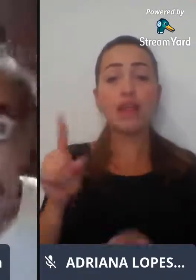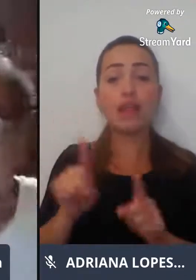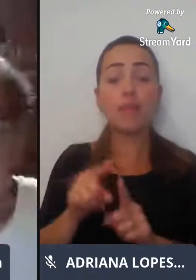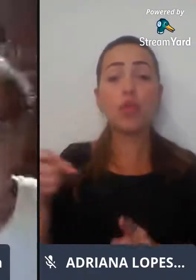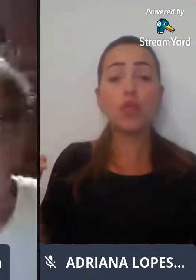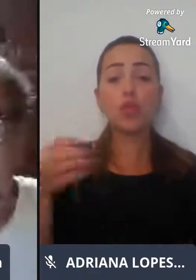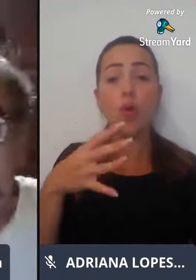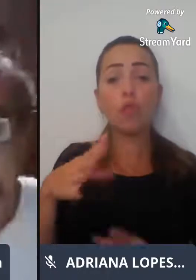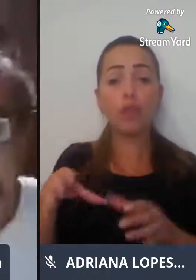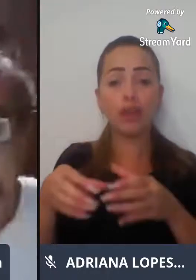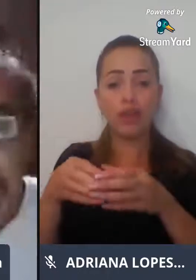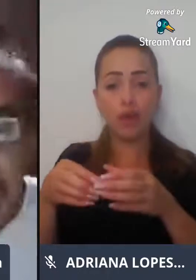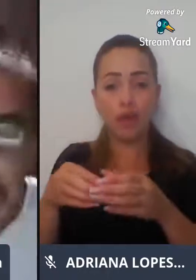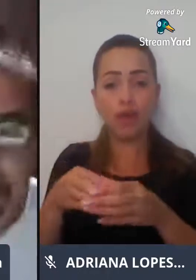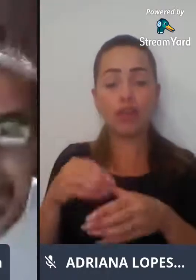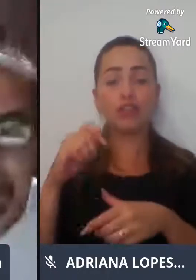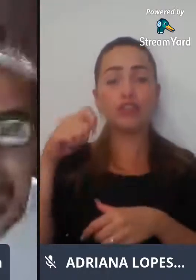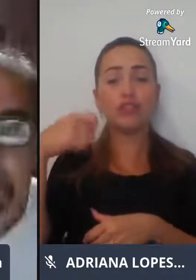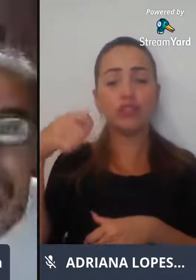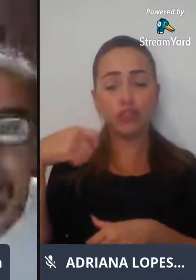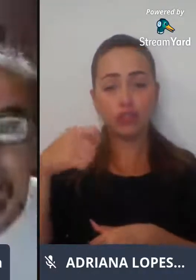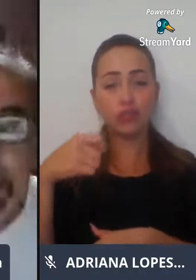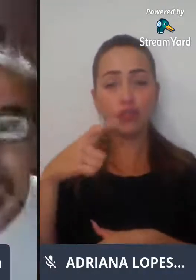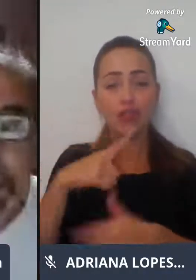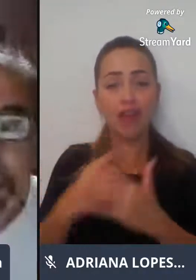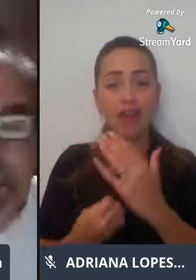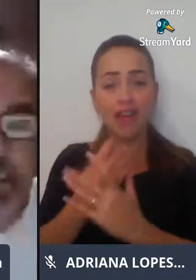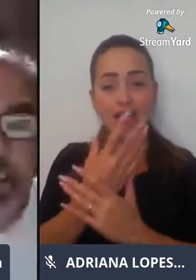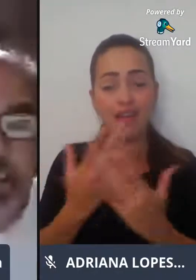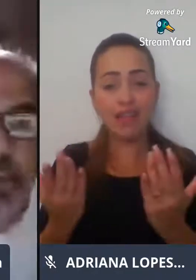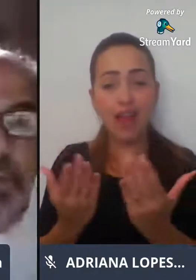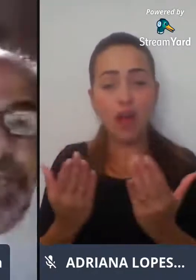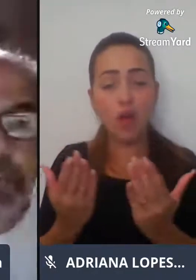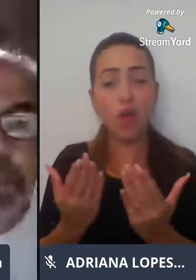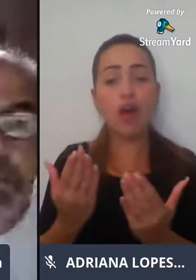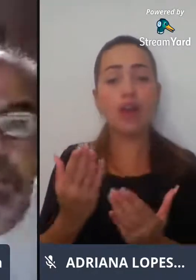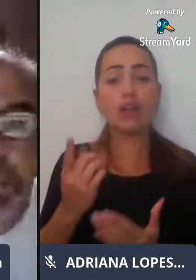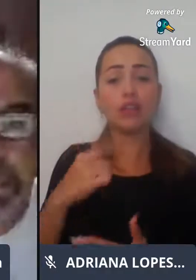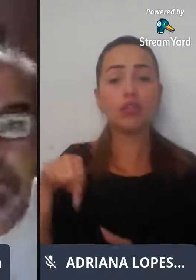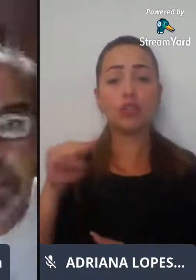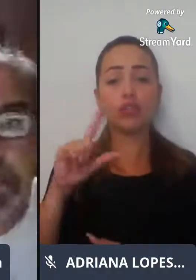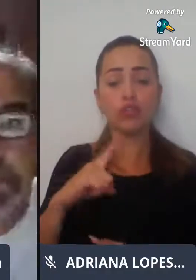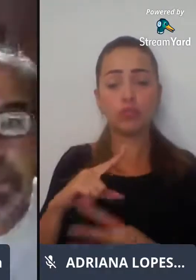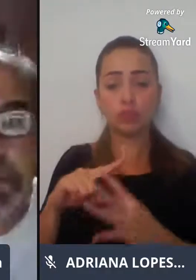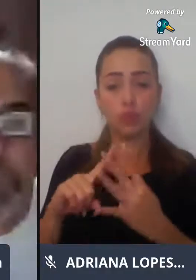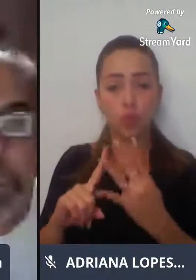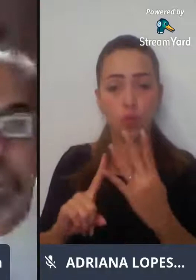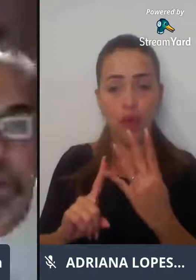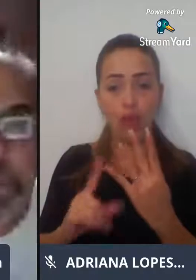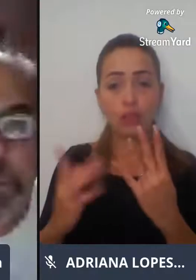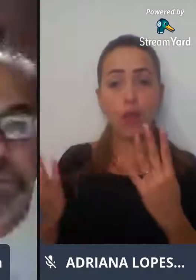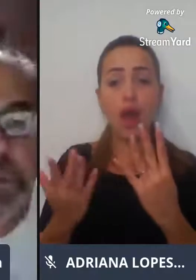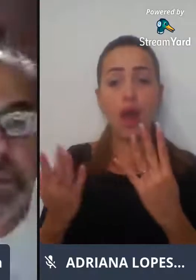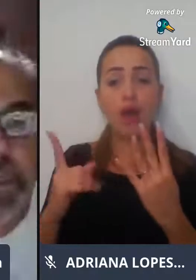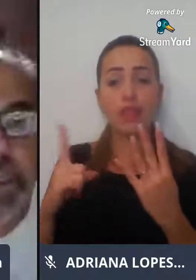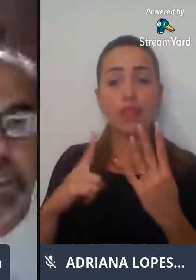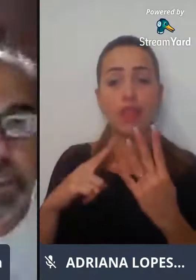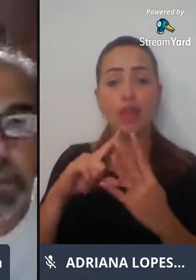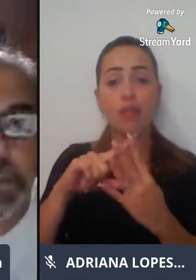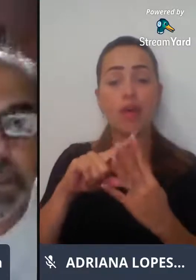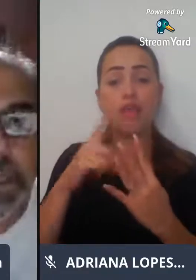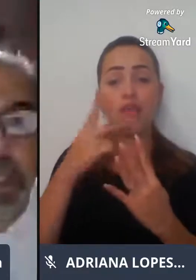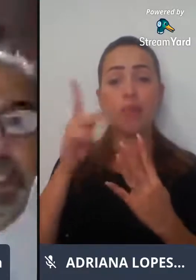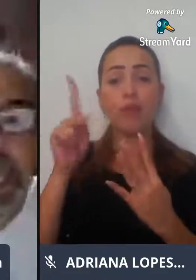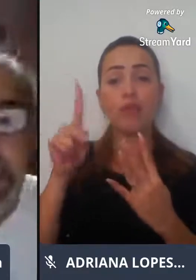sei que ele não teve tempo ainda de ver, e ela está nascendo. Nós tínhamos 4 categorias e passamos a ter uma que chamava Professores